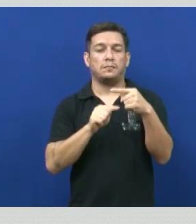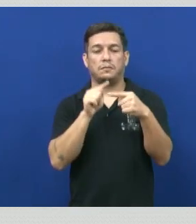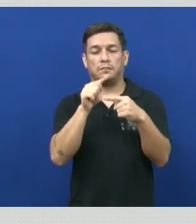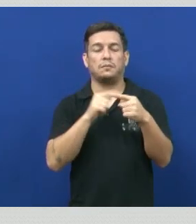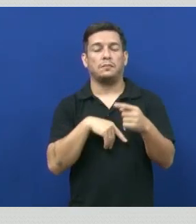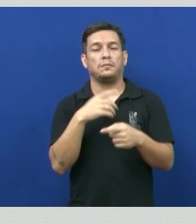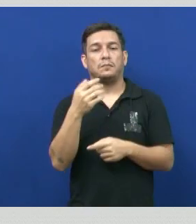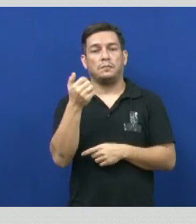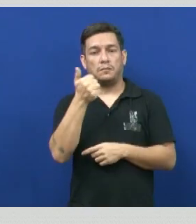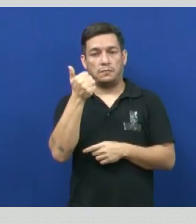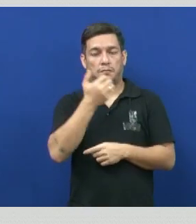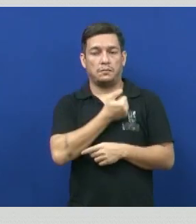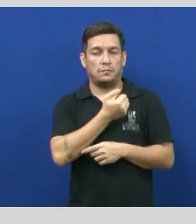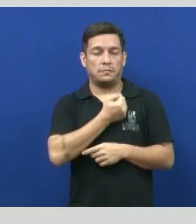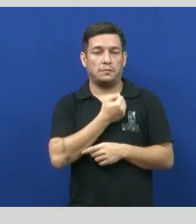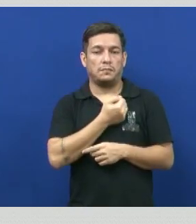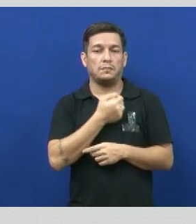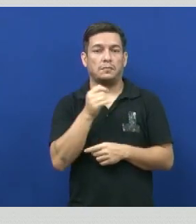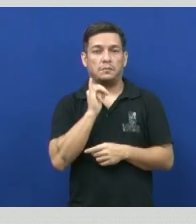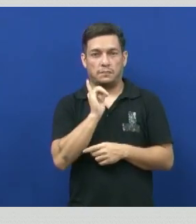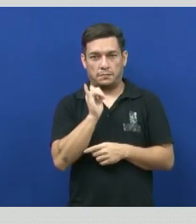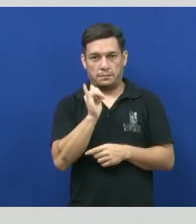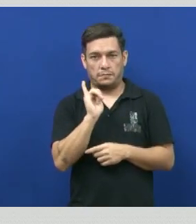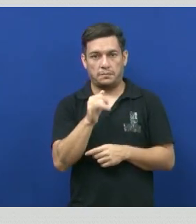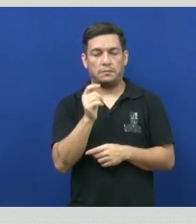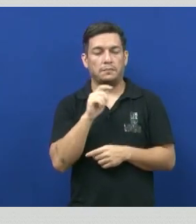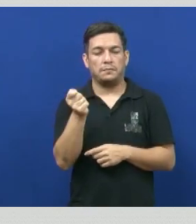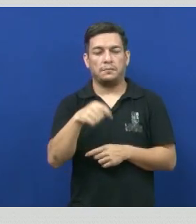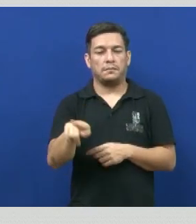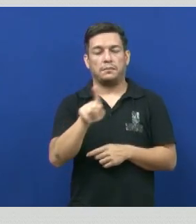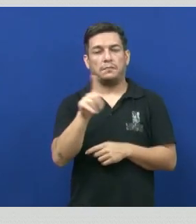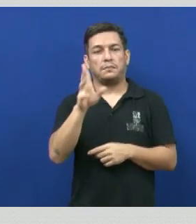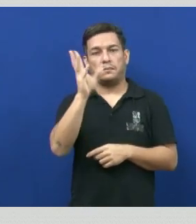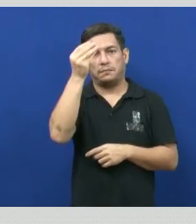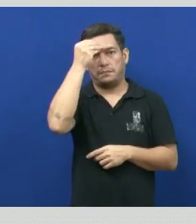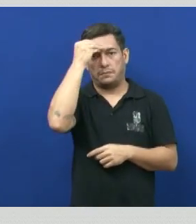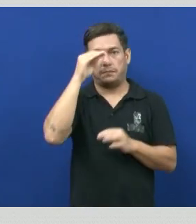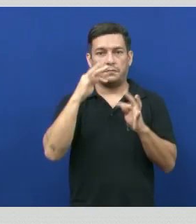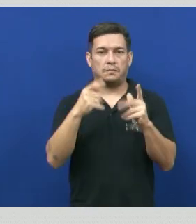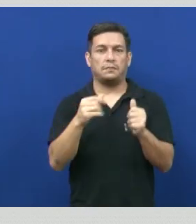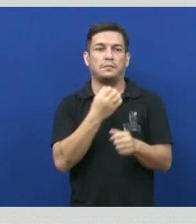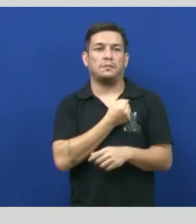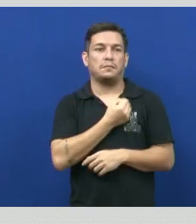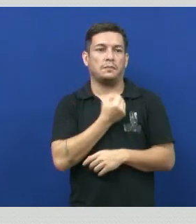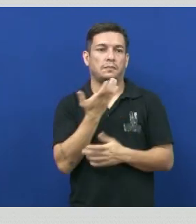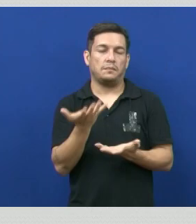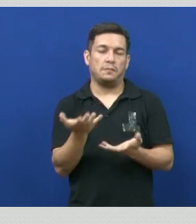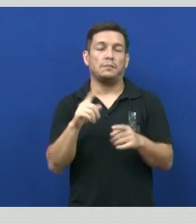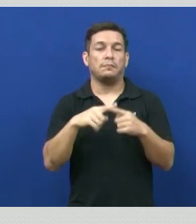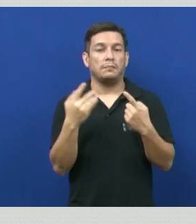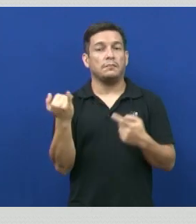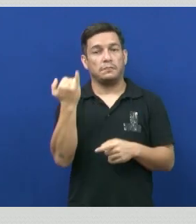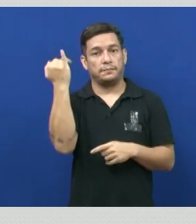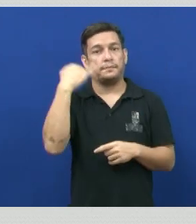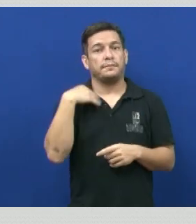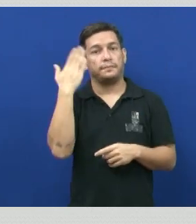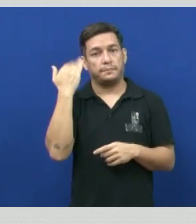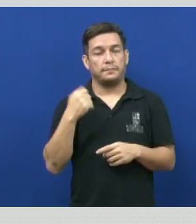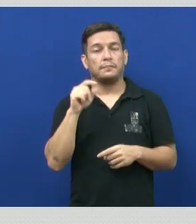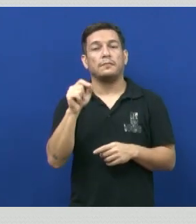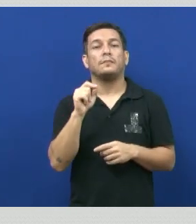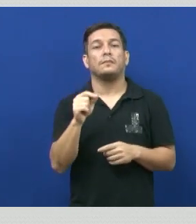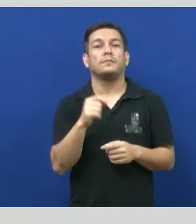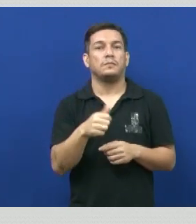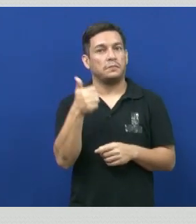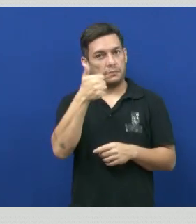pelos primeiros números primos. Como eu disse a vocês, não é necessário decorar todos os números primos, mas é necessário saber pelo